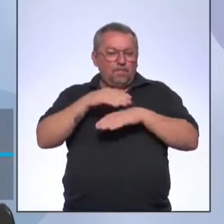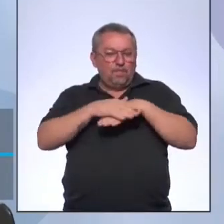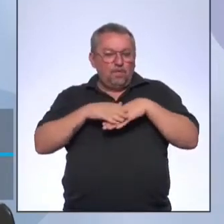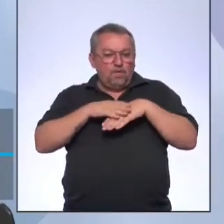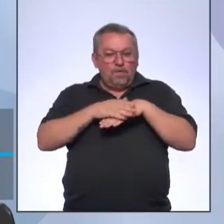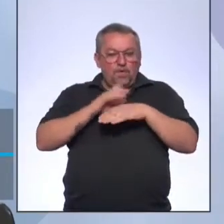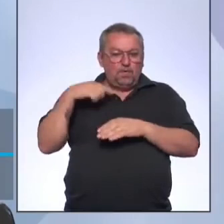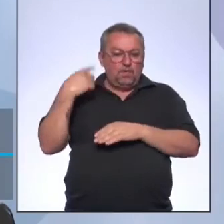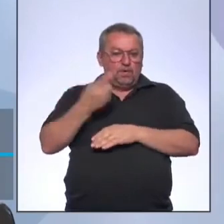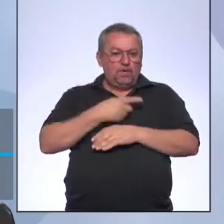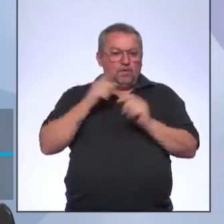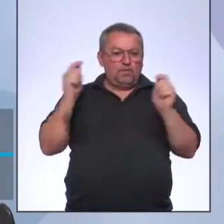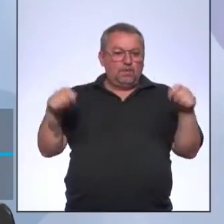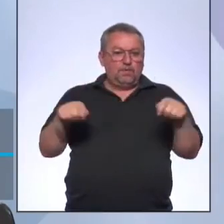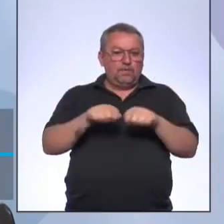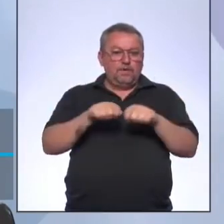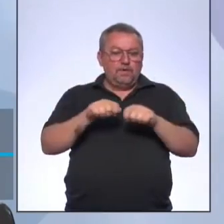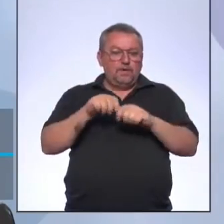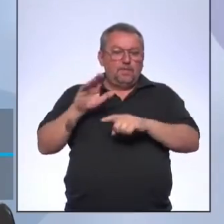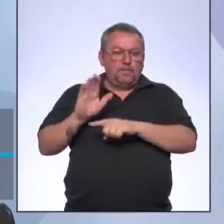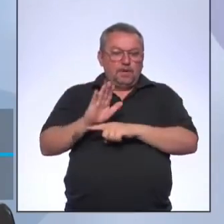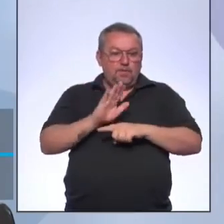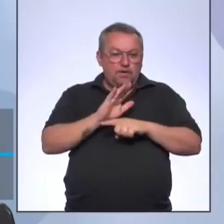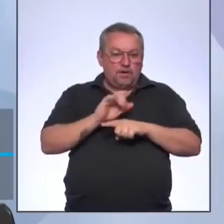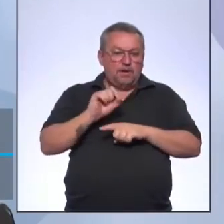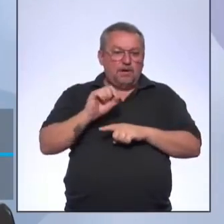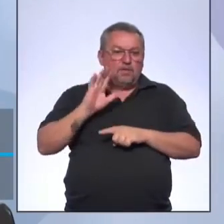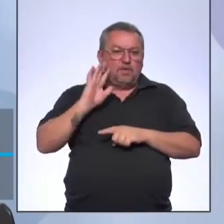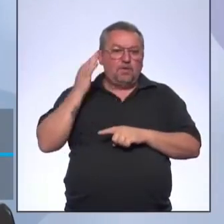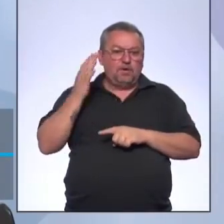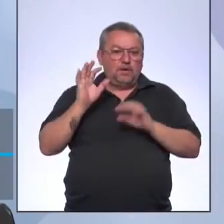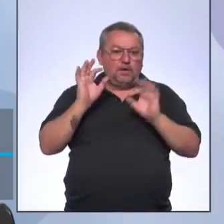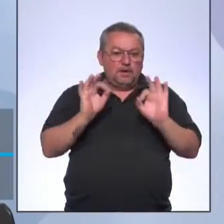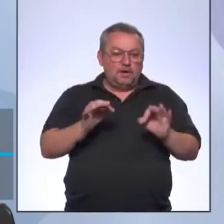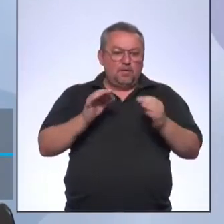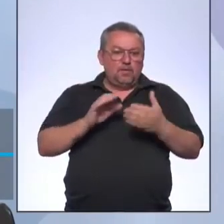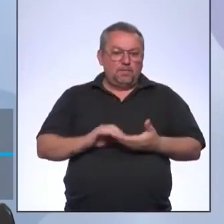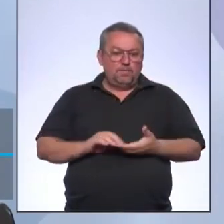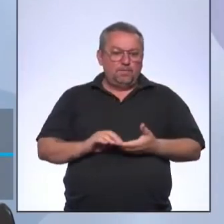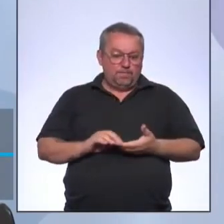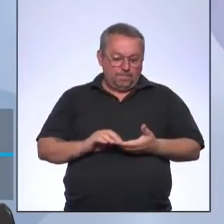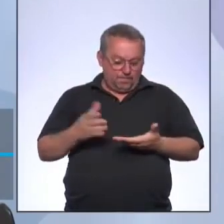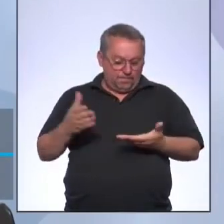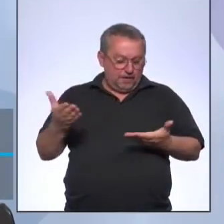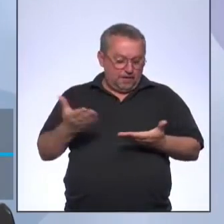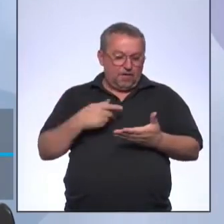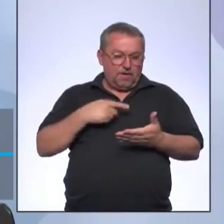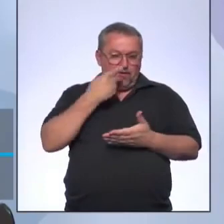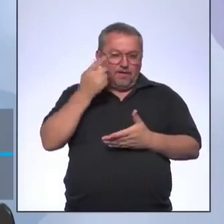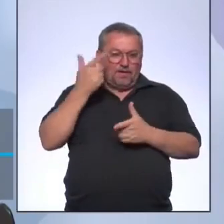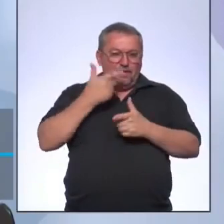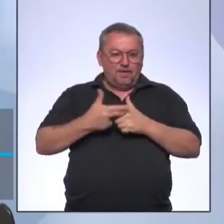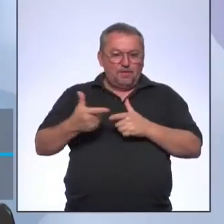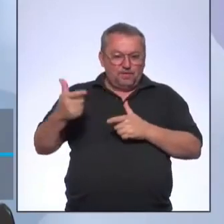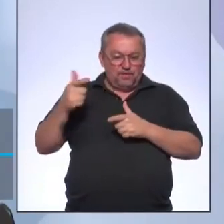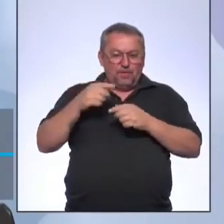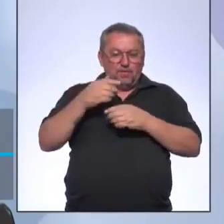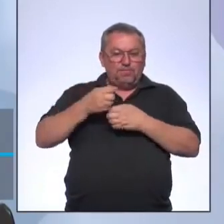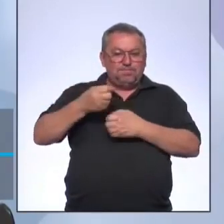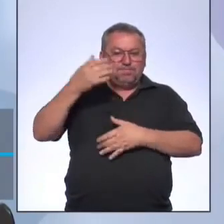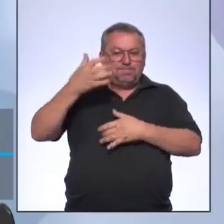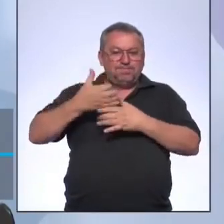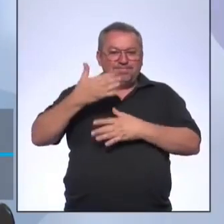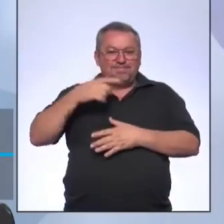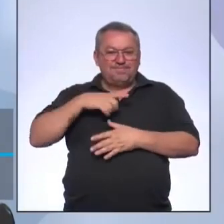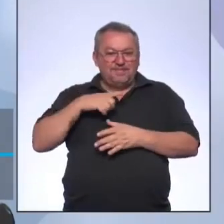que nós podemos fazer para ajudar que isso aconteça, certo? E agora, falando sobre o chat, vocês observaram que ele